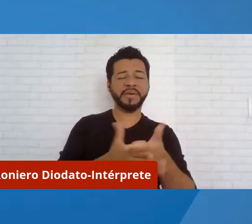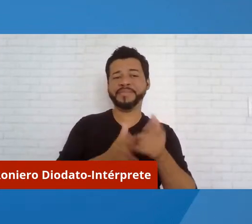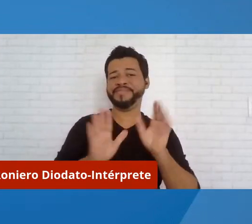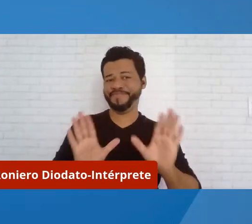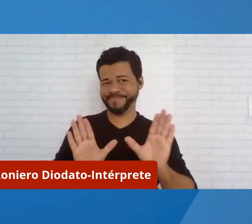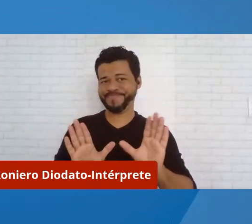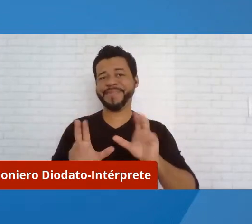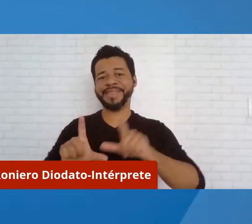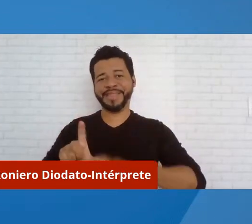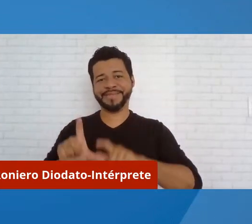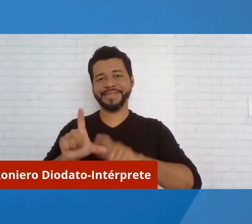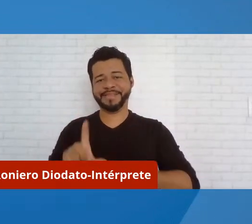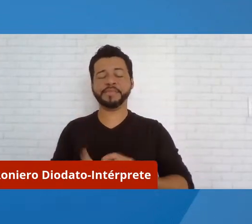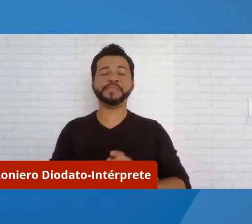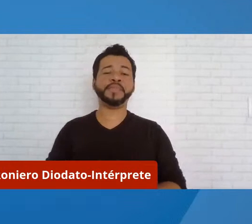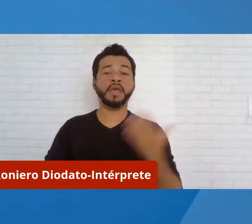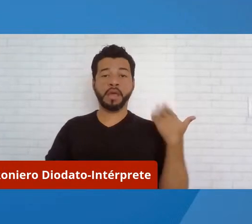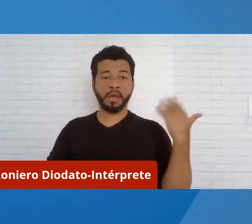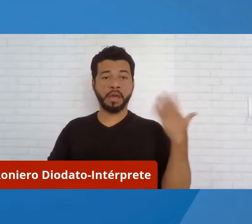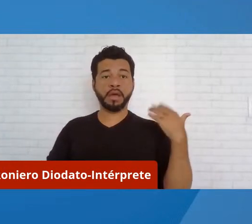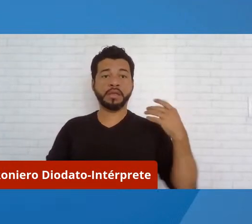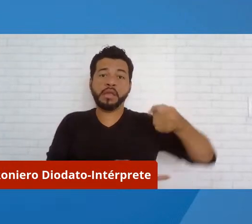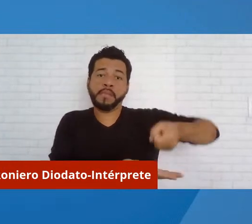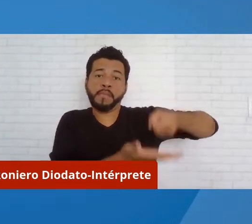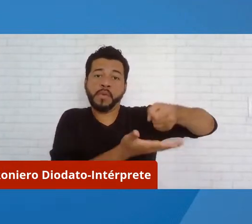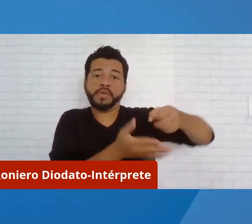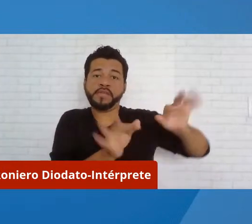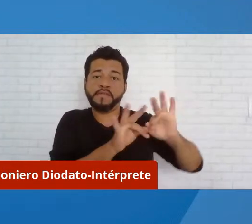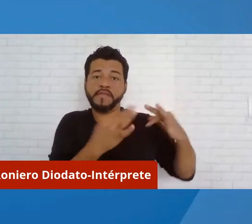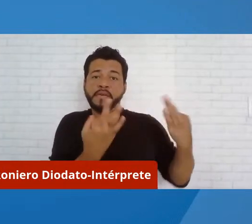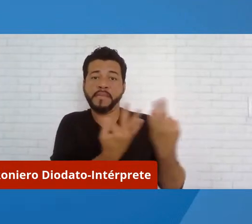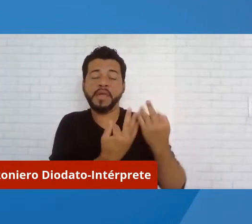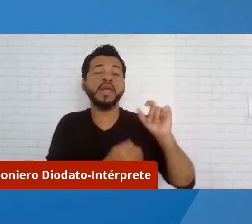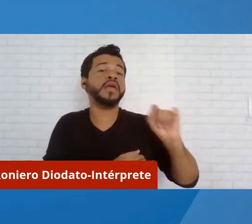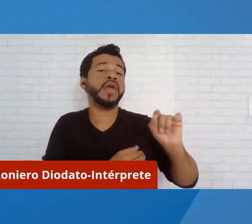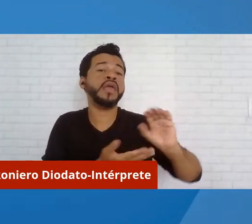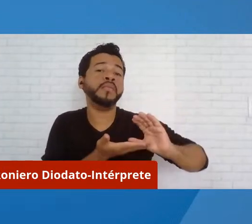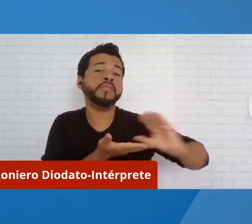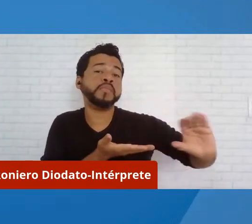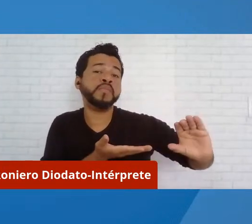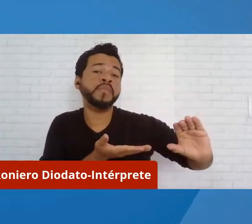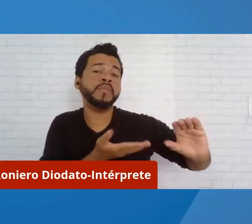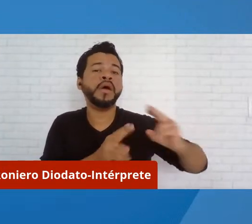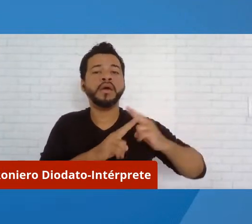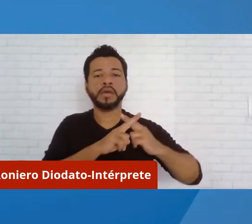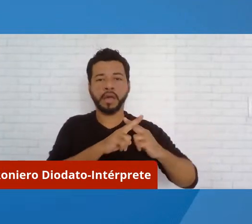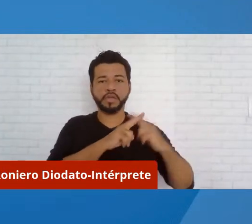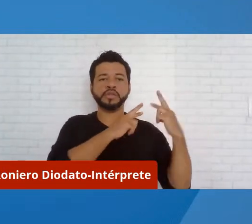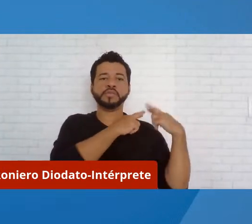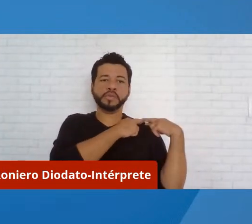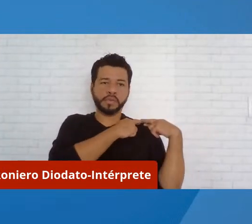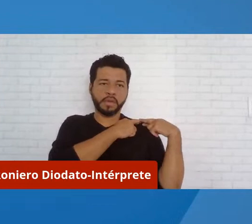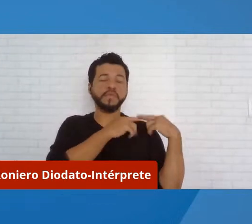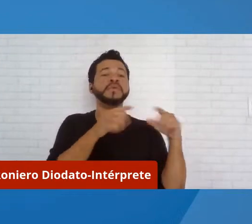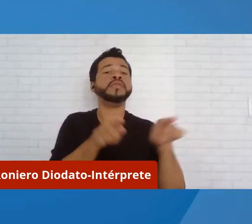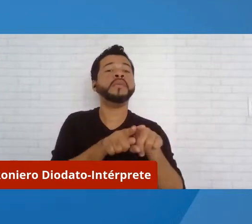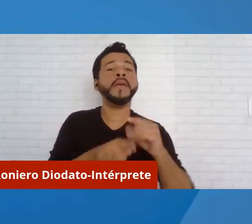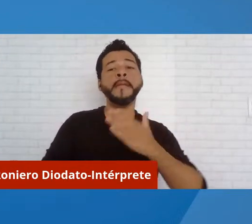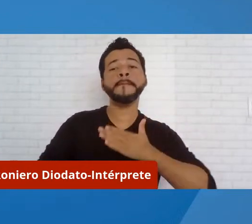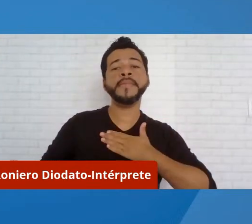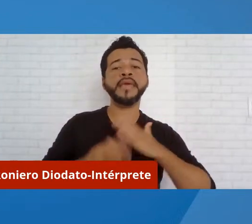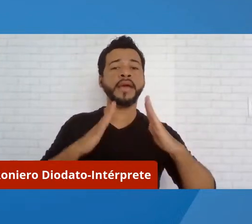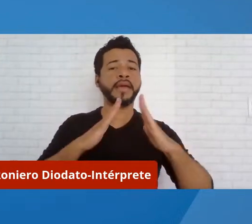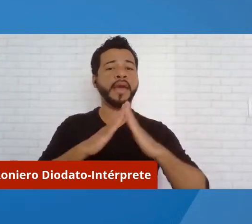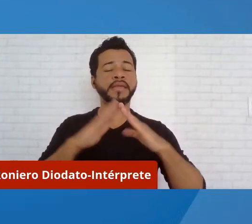quem materializou o Bolsa Família, foi a Caixa Econômica, o Minha Casa Minha Vida. Porque não são os bancos privados que estão